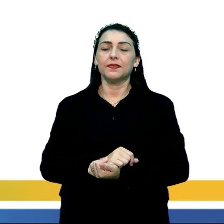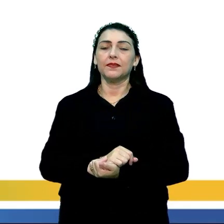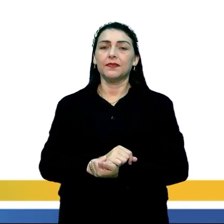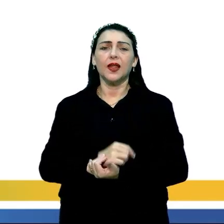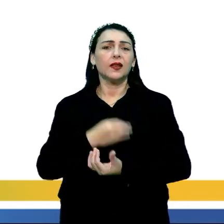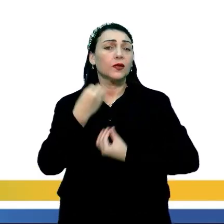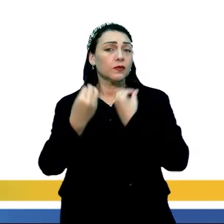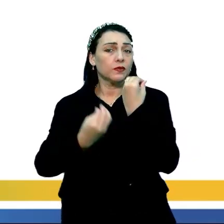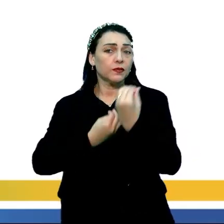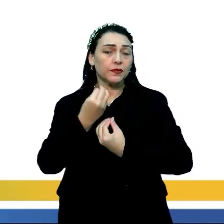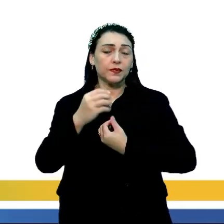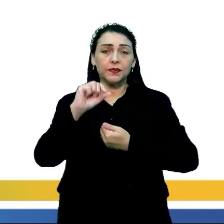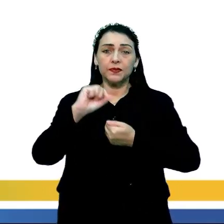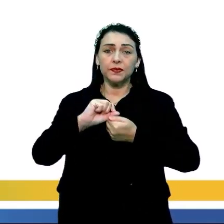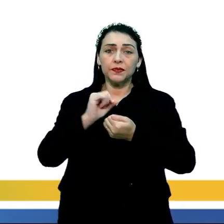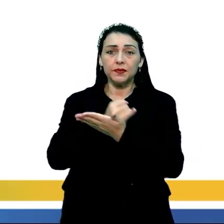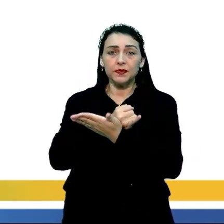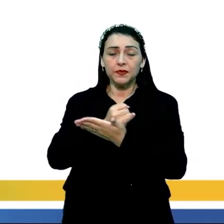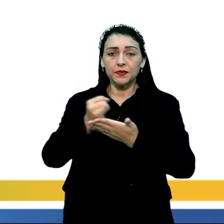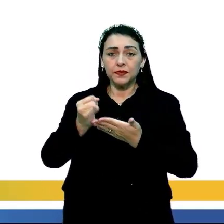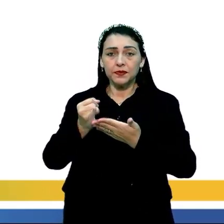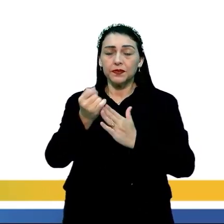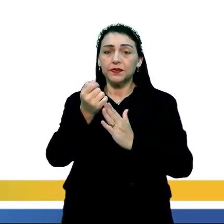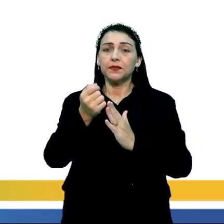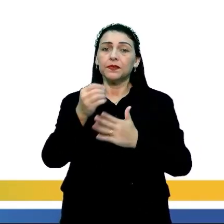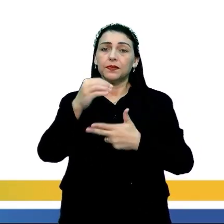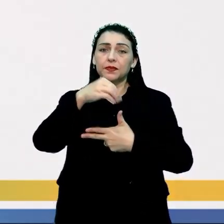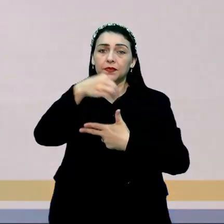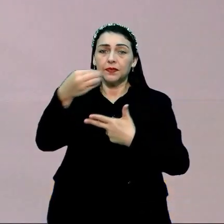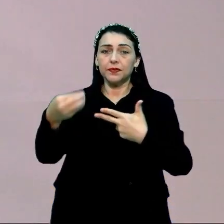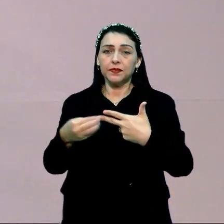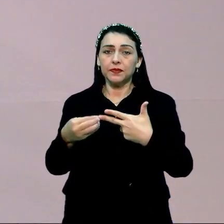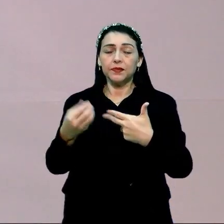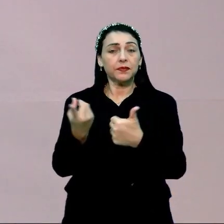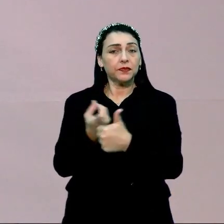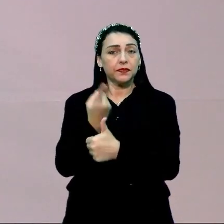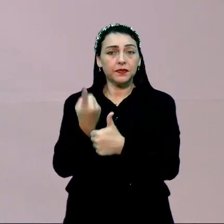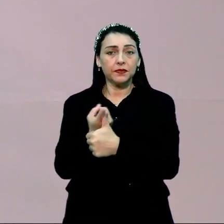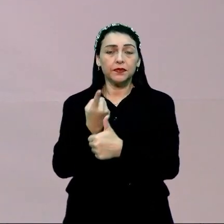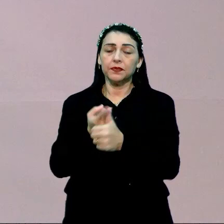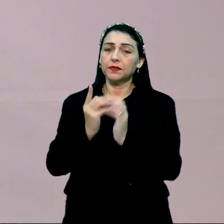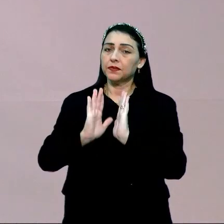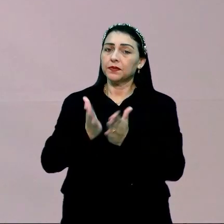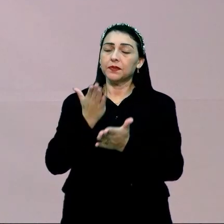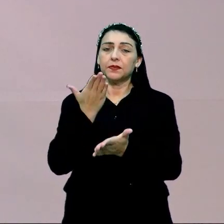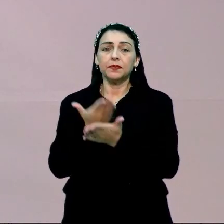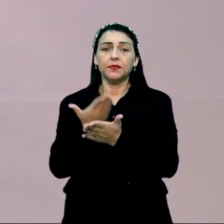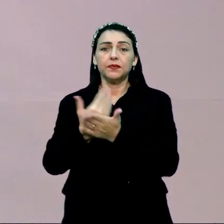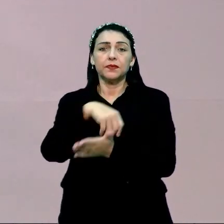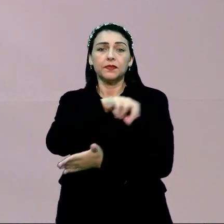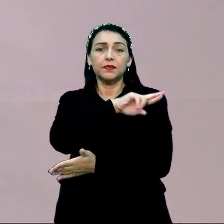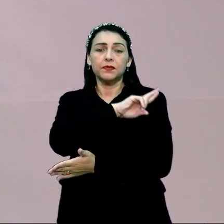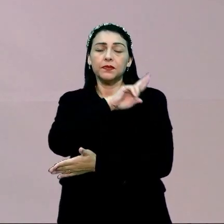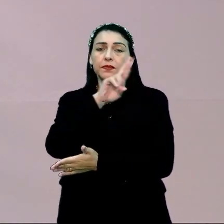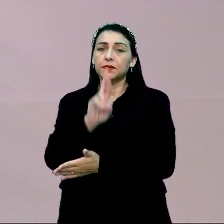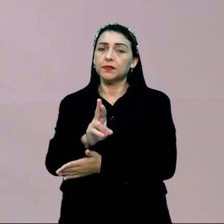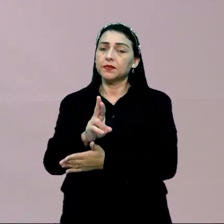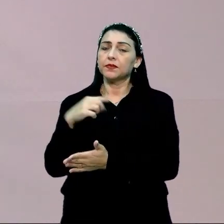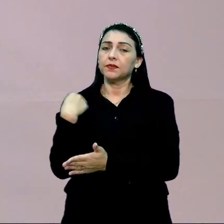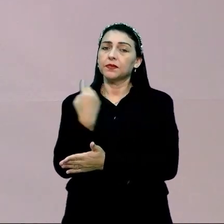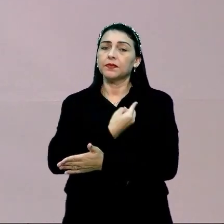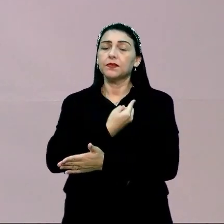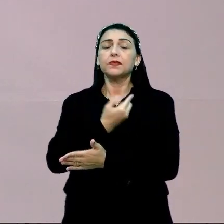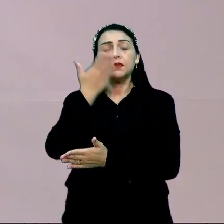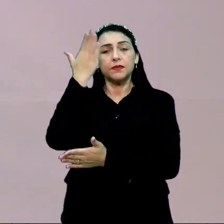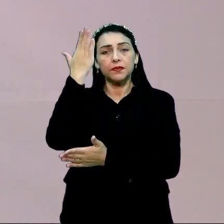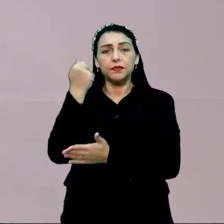Então, como fazer uma introdução para o Enem? Primeiramente, nós já estudamos as competências, nós sabemos que